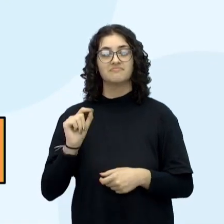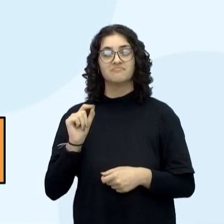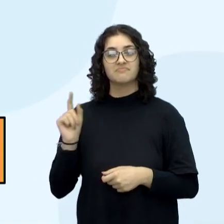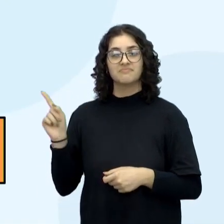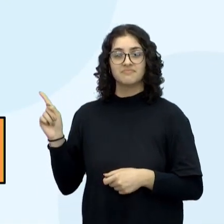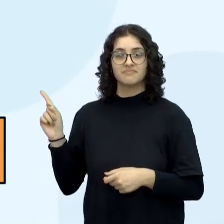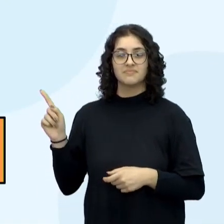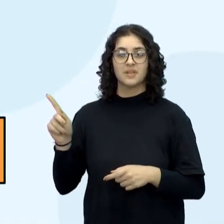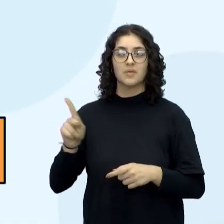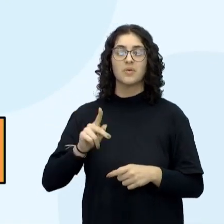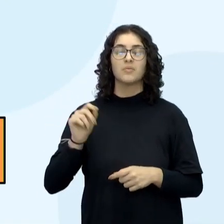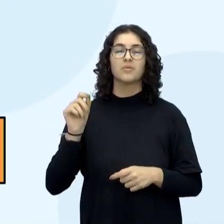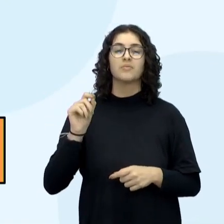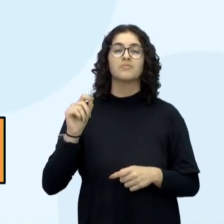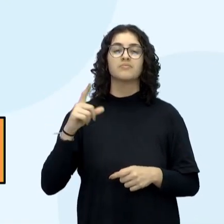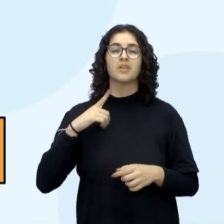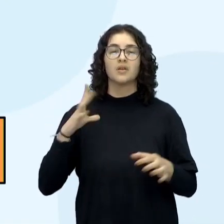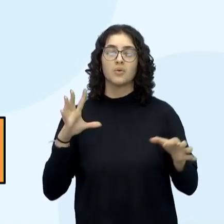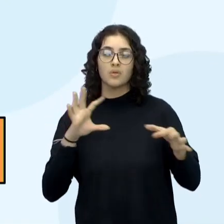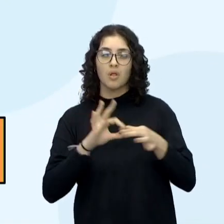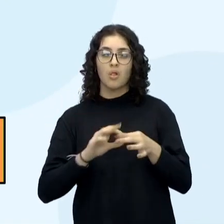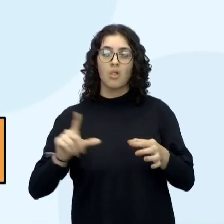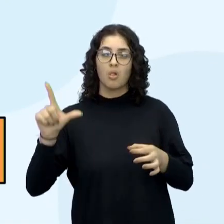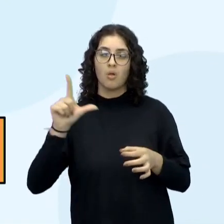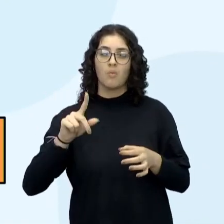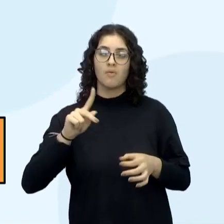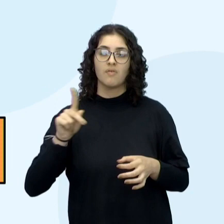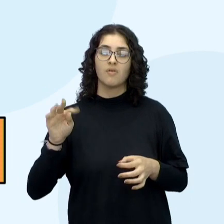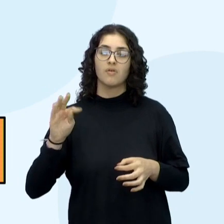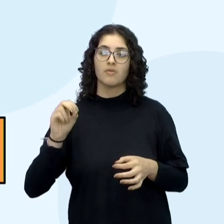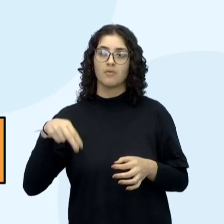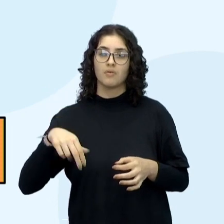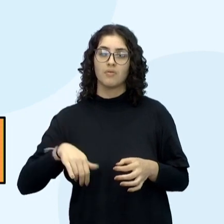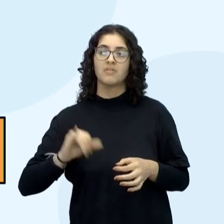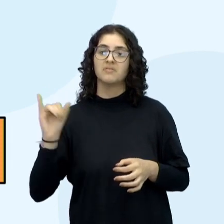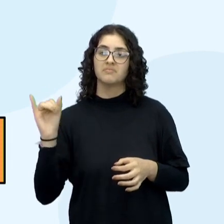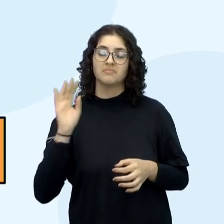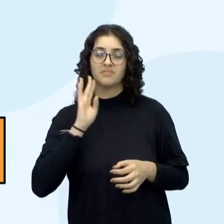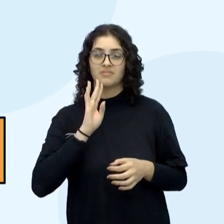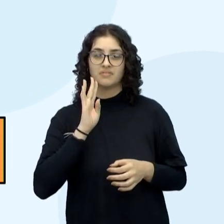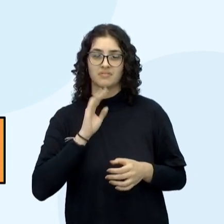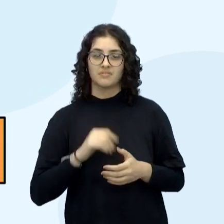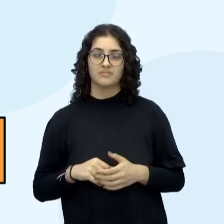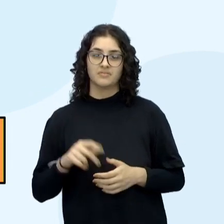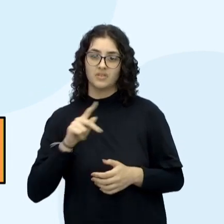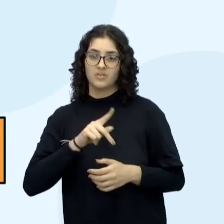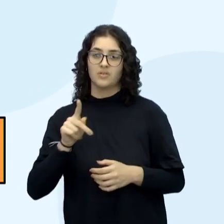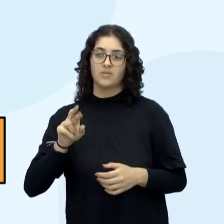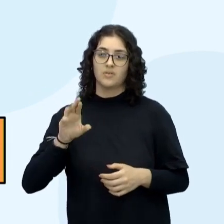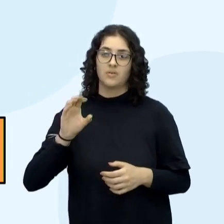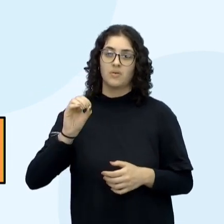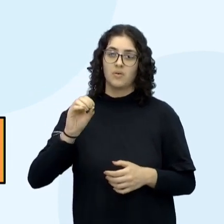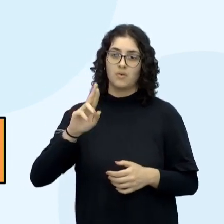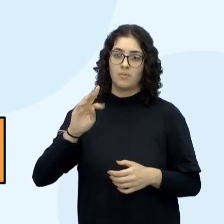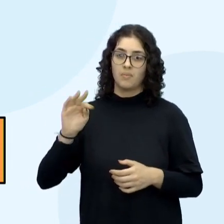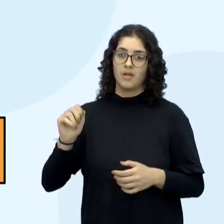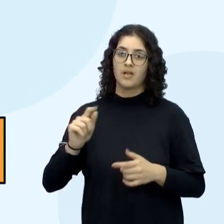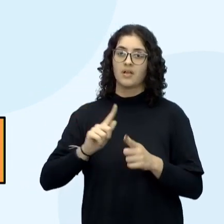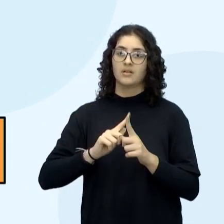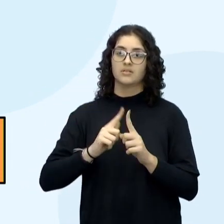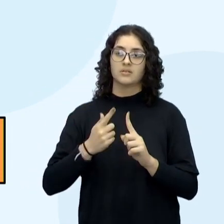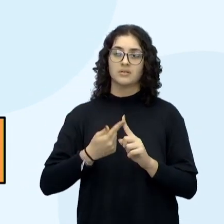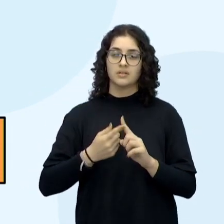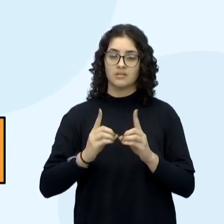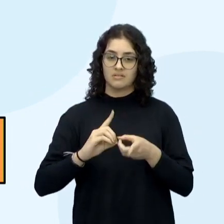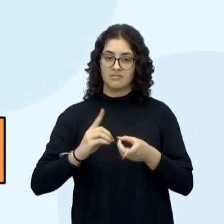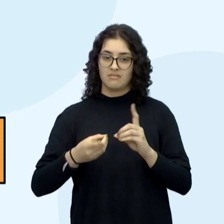Conexões Lógicas, Eu e o Mundo? O professor Tony, sempre sorridente, simpático, não é? A professora Roberta está lá na Geometria